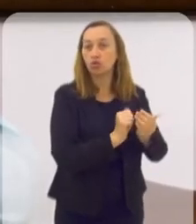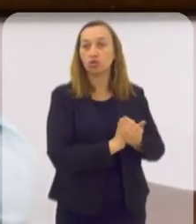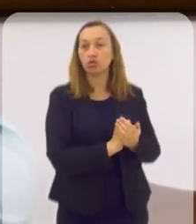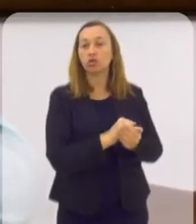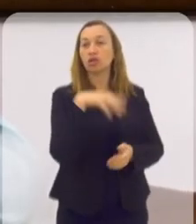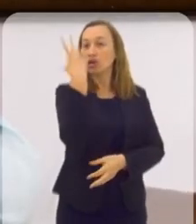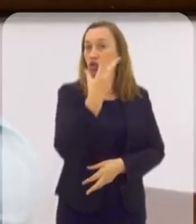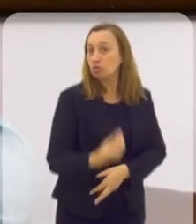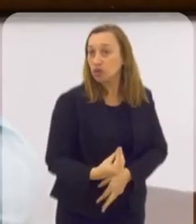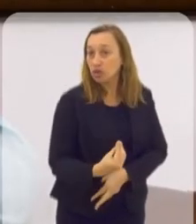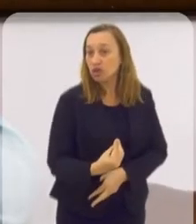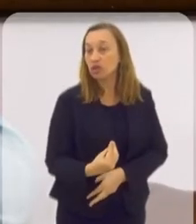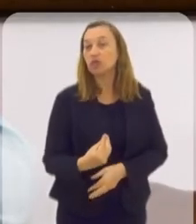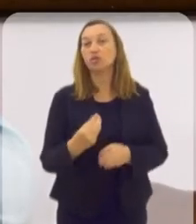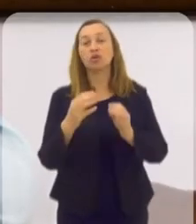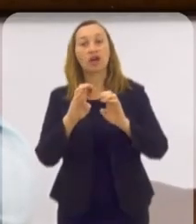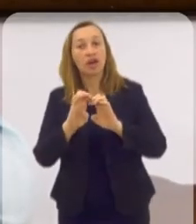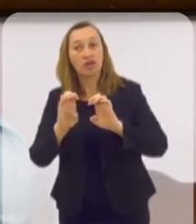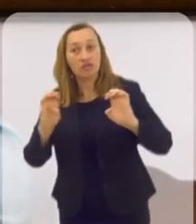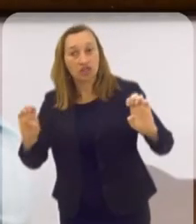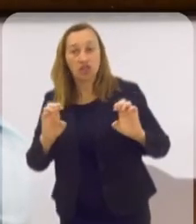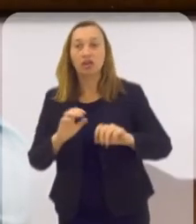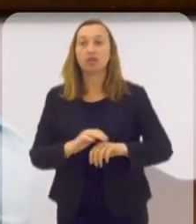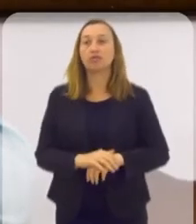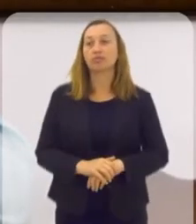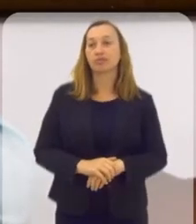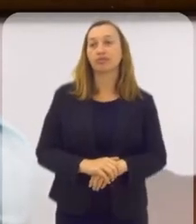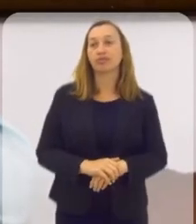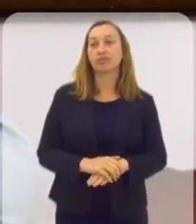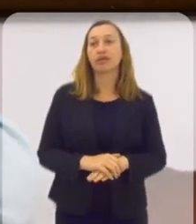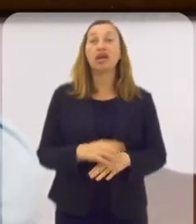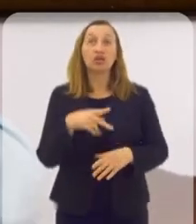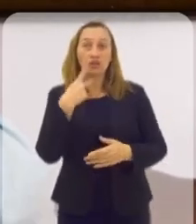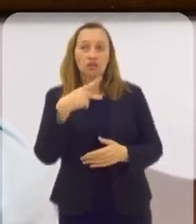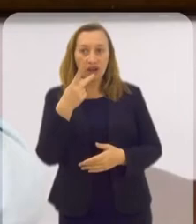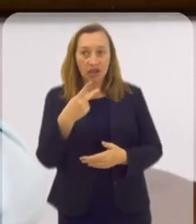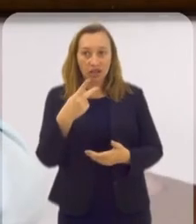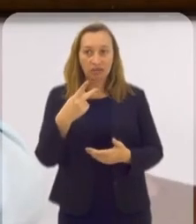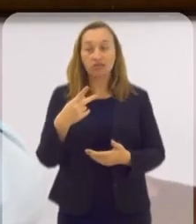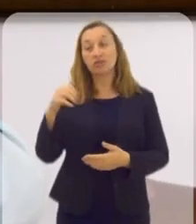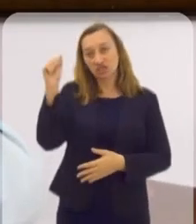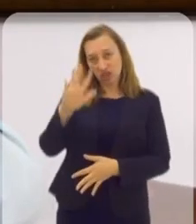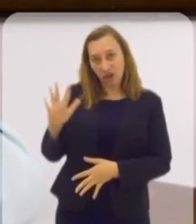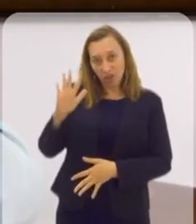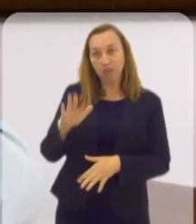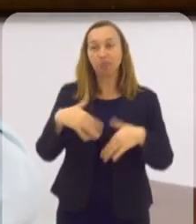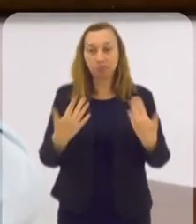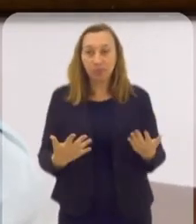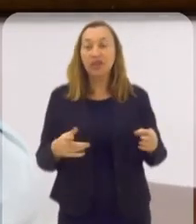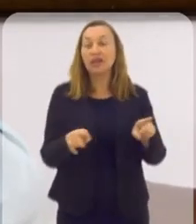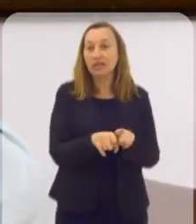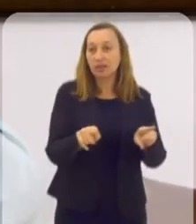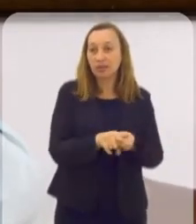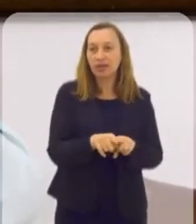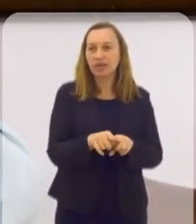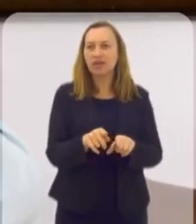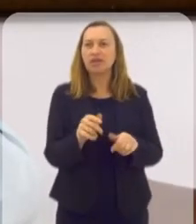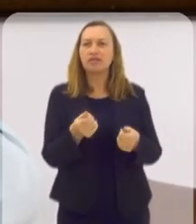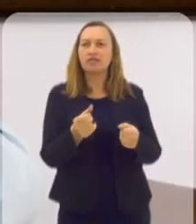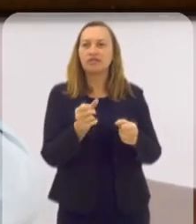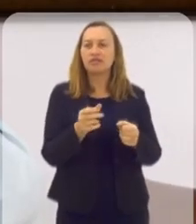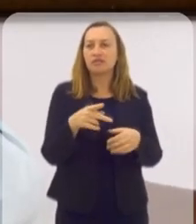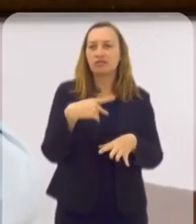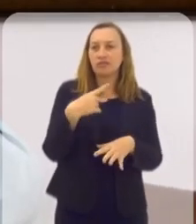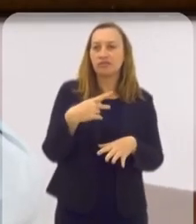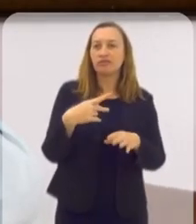compõem para estudar o espiritismo, para estudar o evangelho. Isso, estou falando de uma forma bem resumida, Certo. vamos dizer. E também fazemos o que